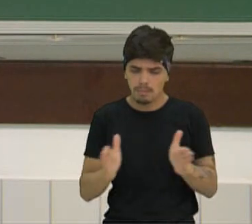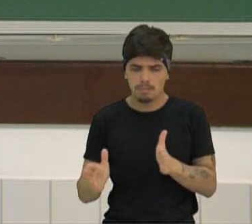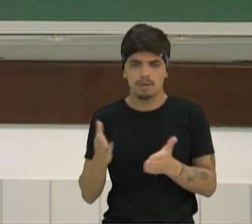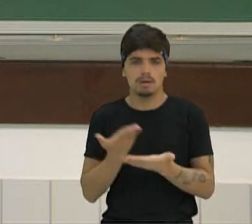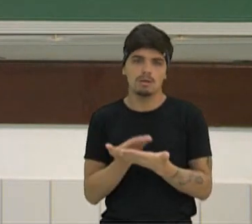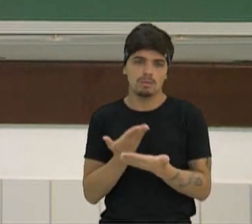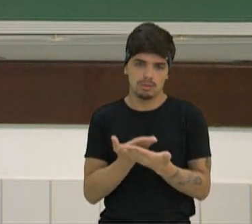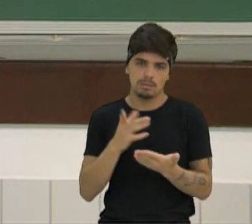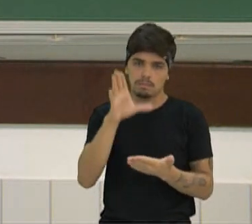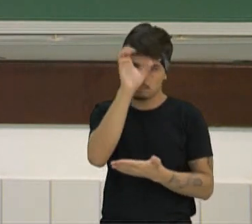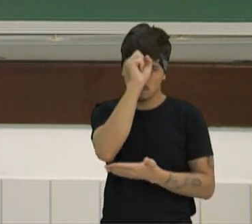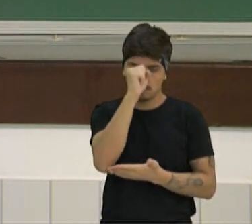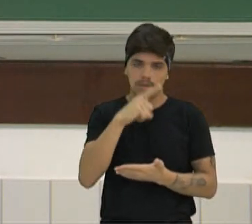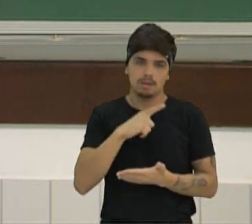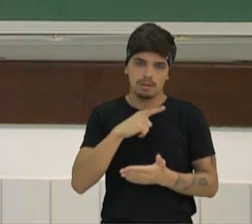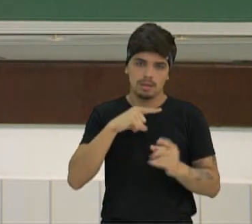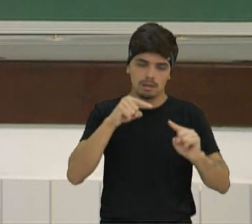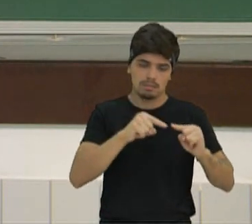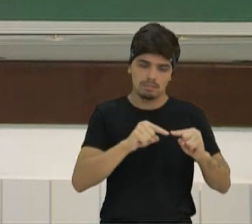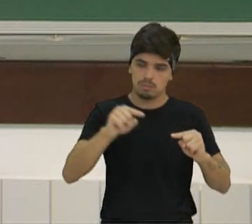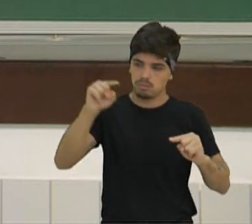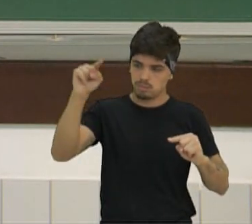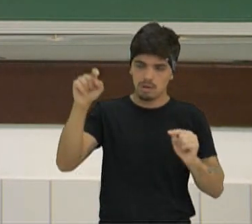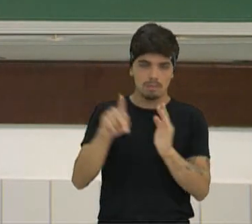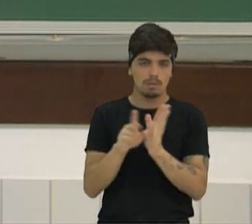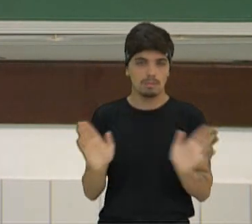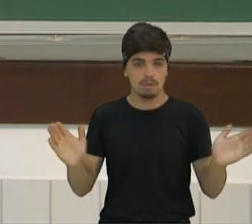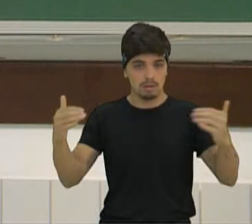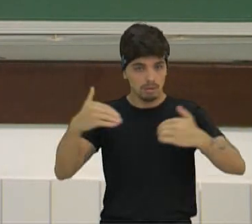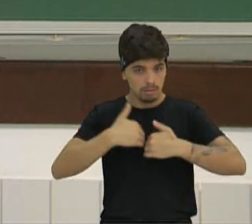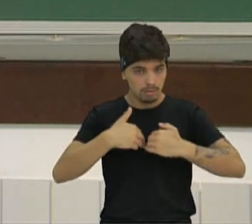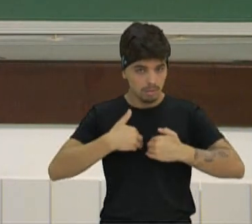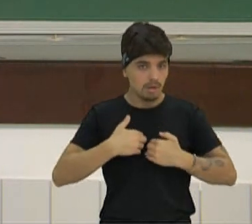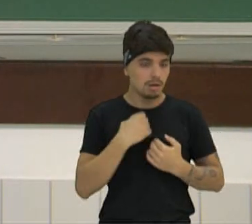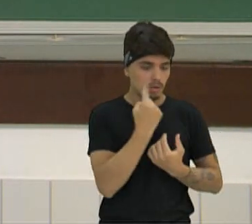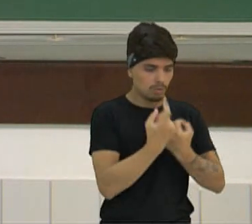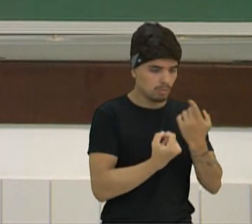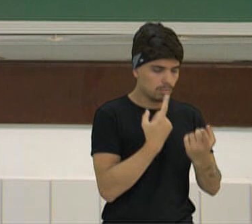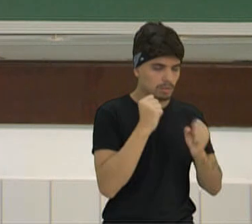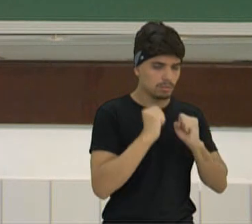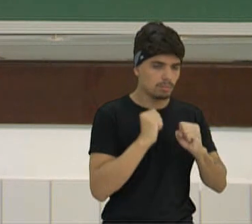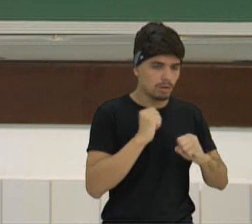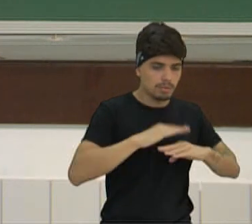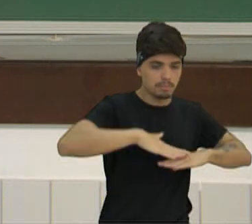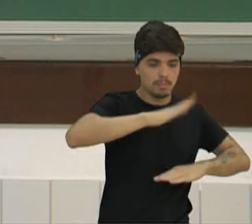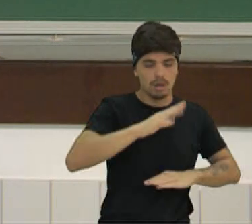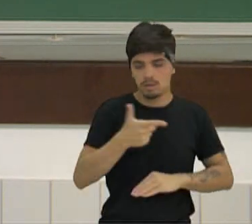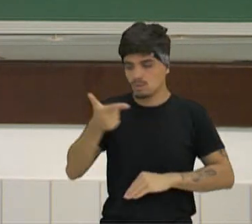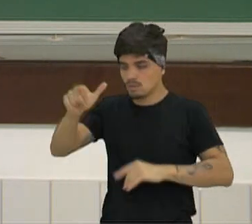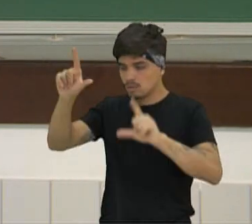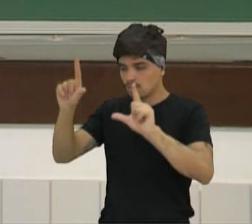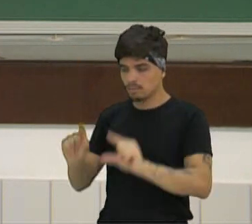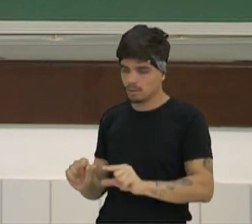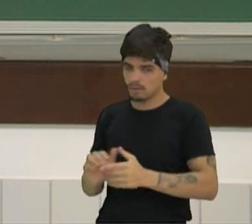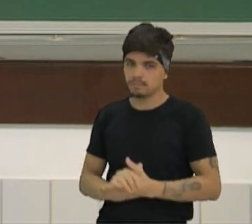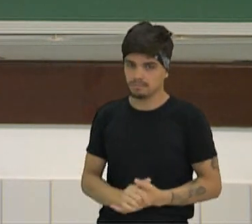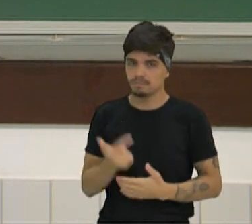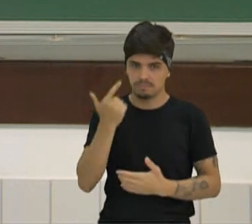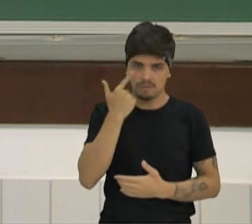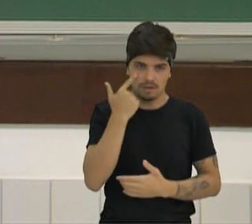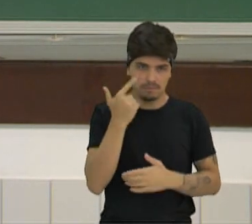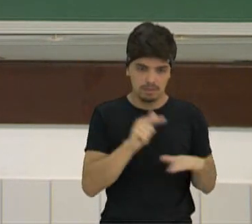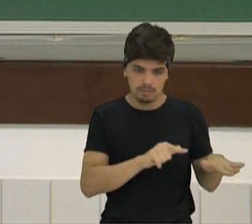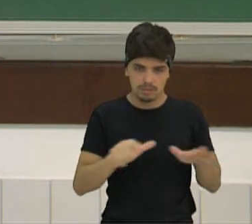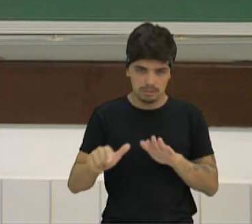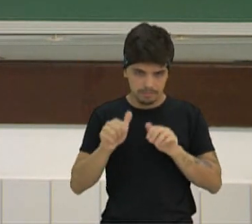que existem níveis de autismo e algumas pessoas podem ter mais ou Oi e a gente vai tá vendo isso aí